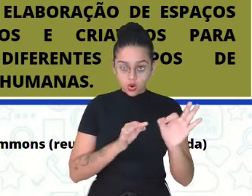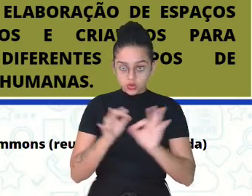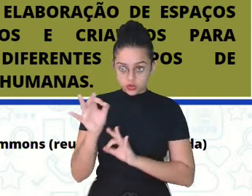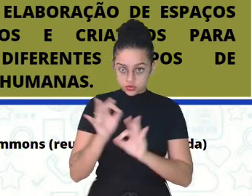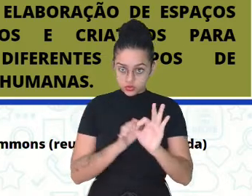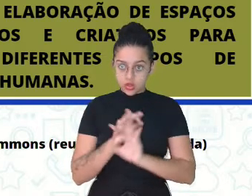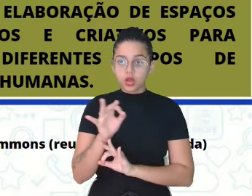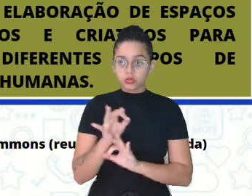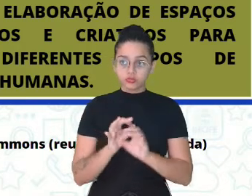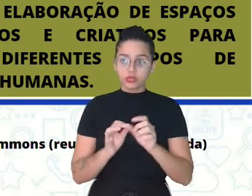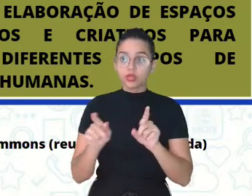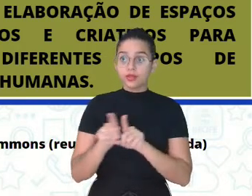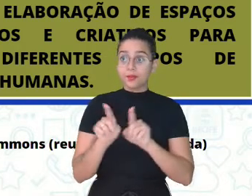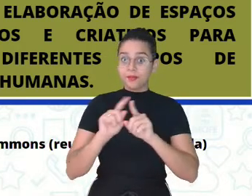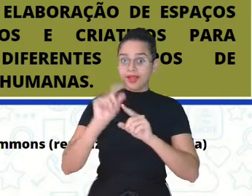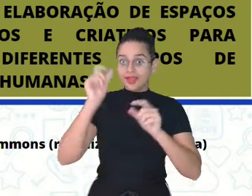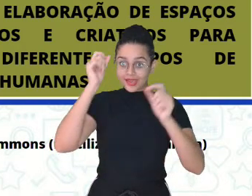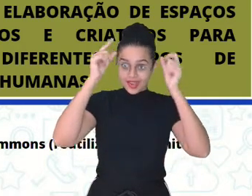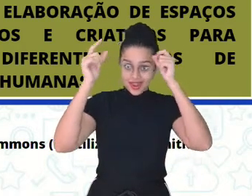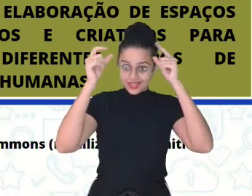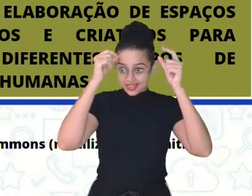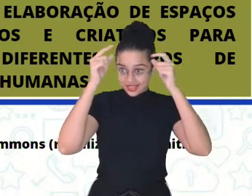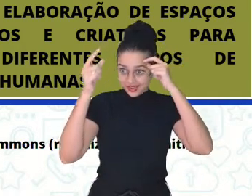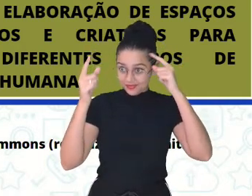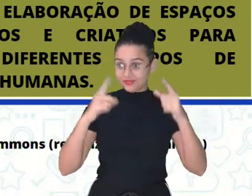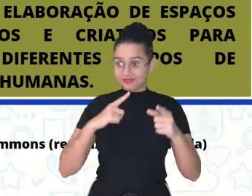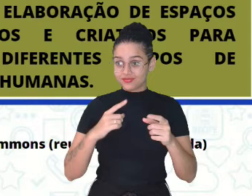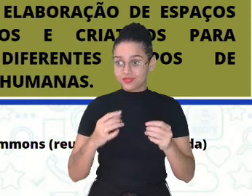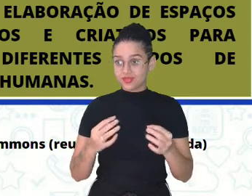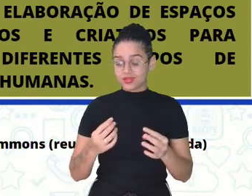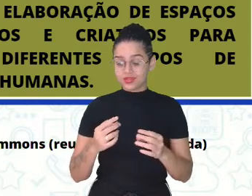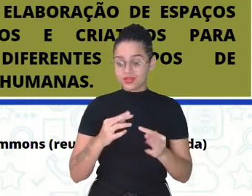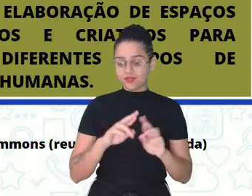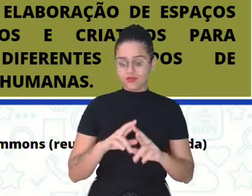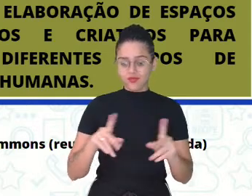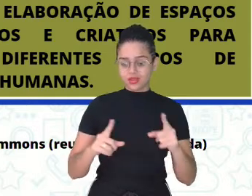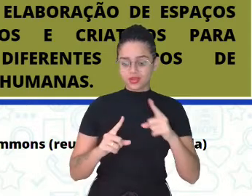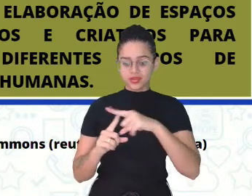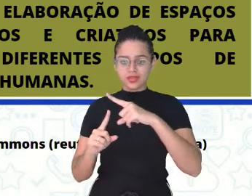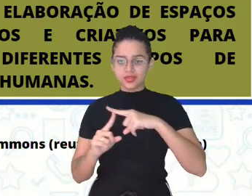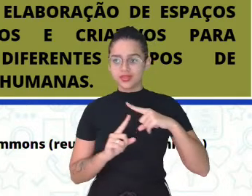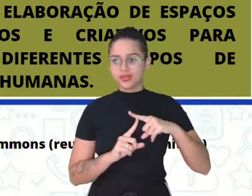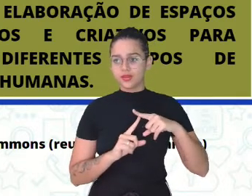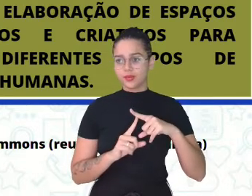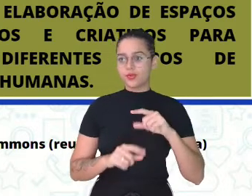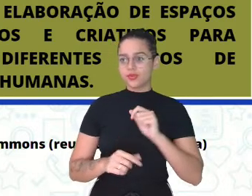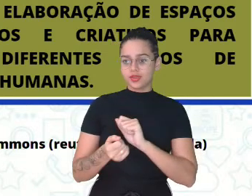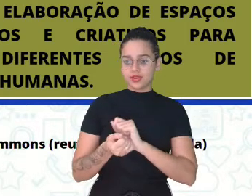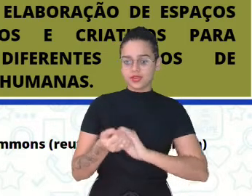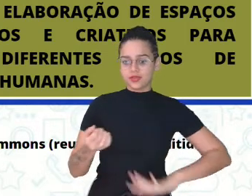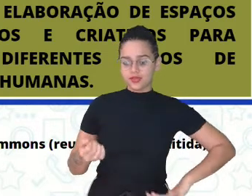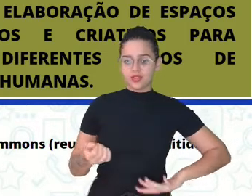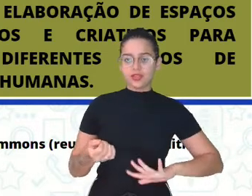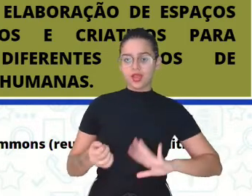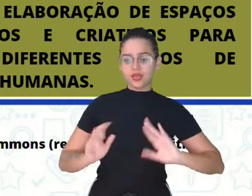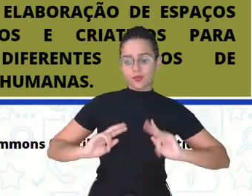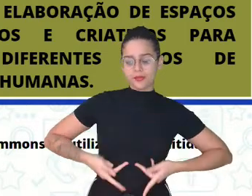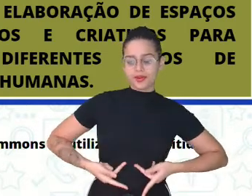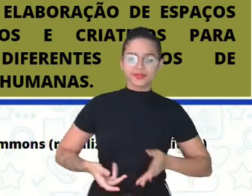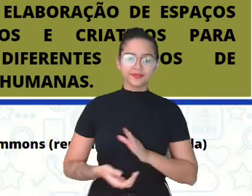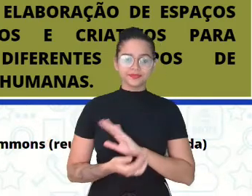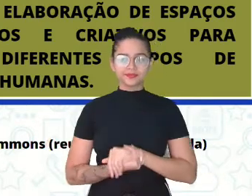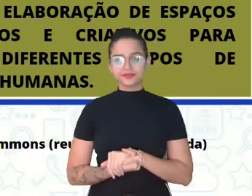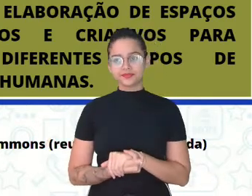organizados e criativos para abrigar diferentes tipos de atividades humanas. Ou